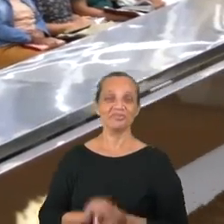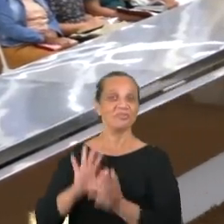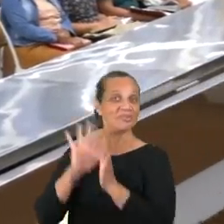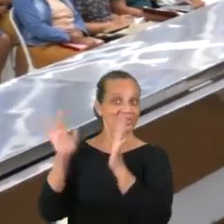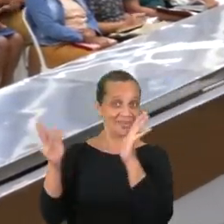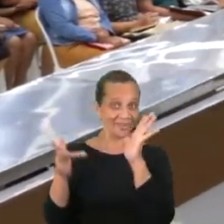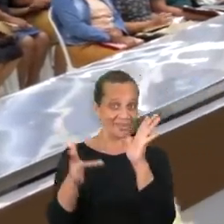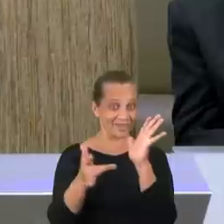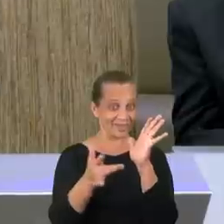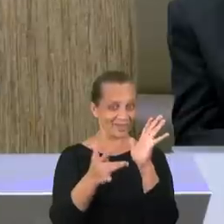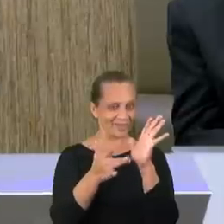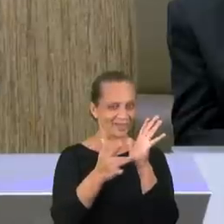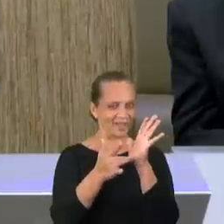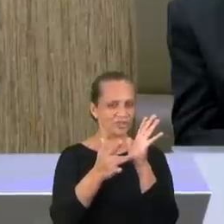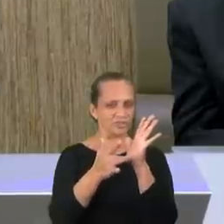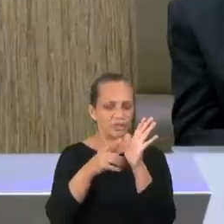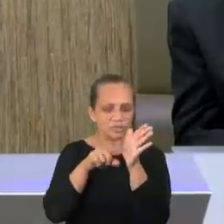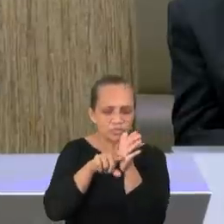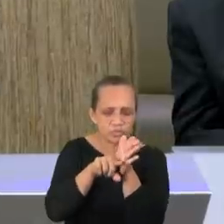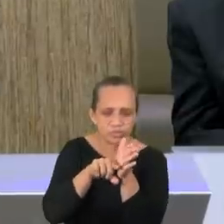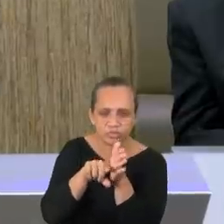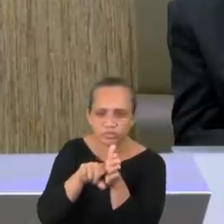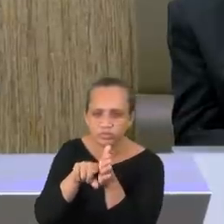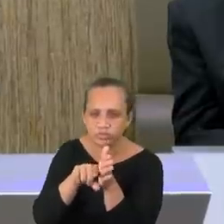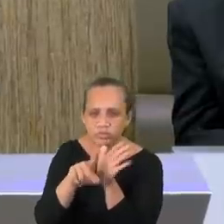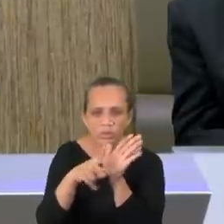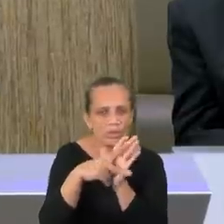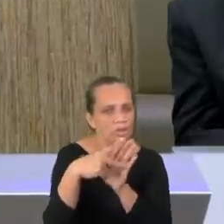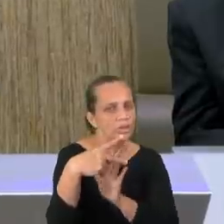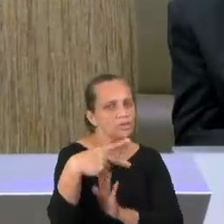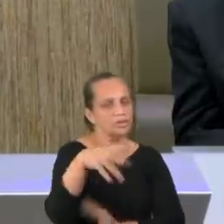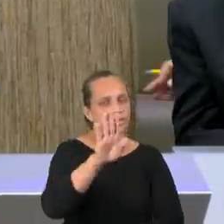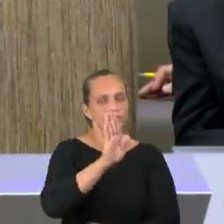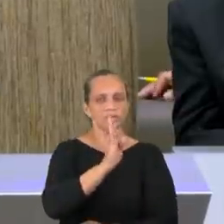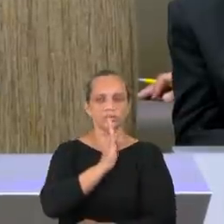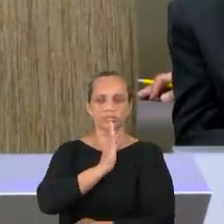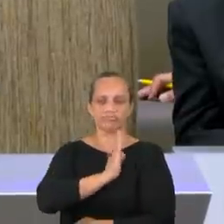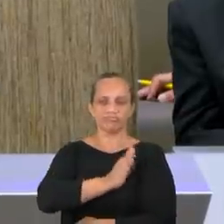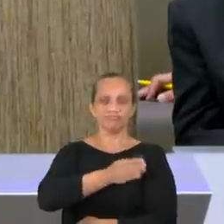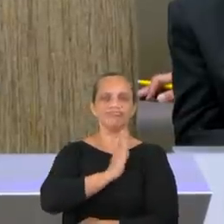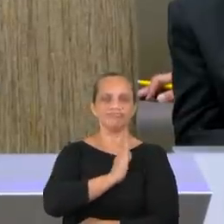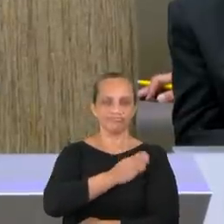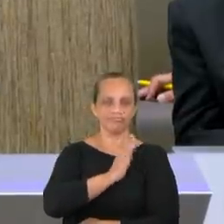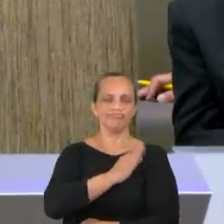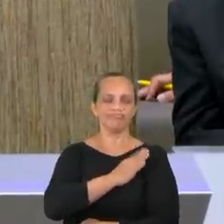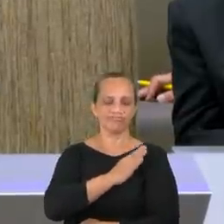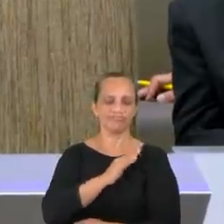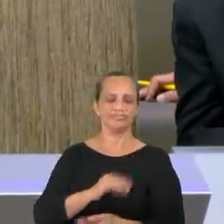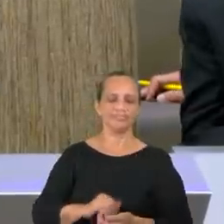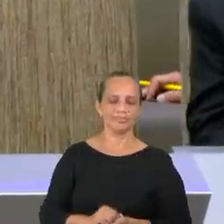Jesus está aí sondando o teu coração.